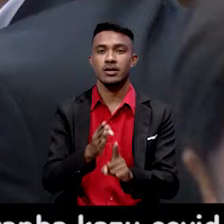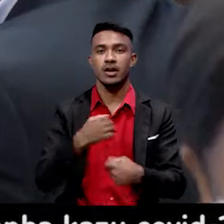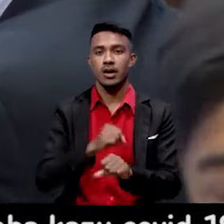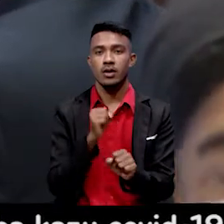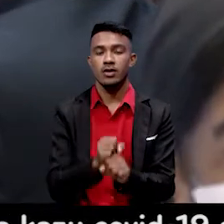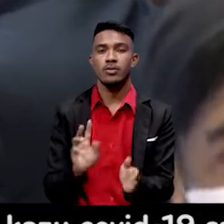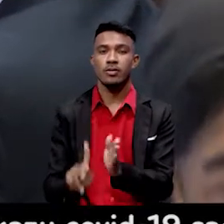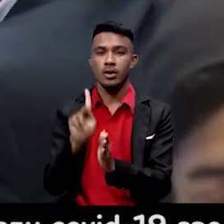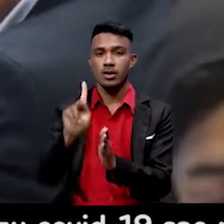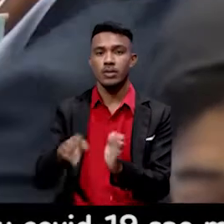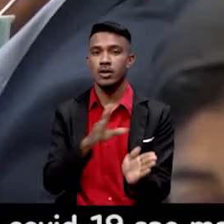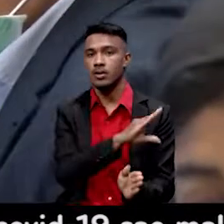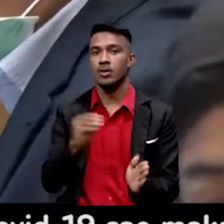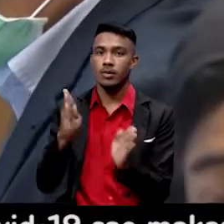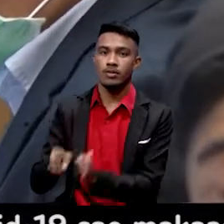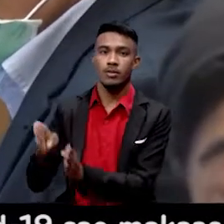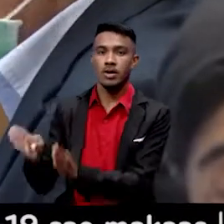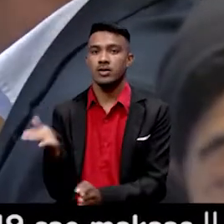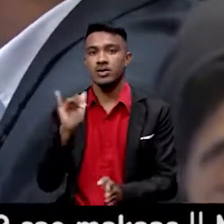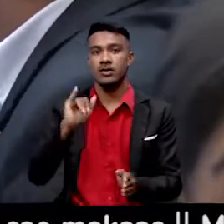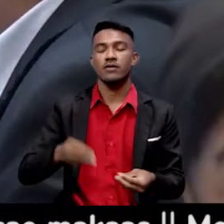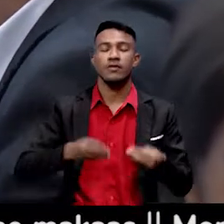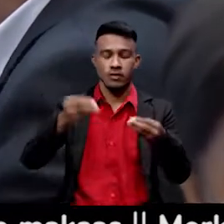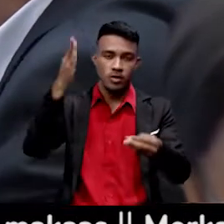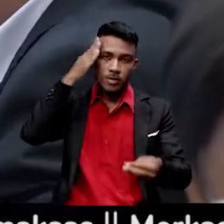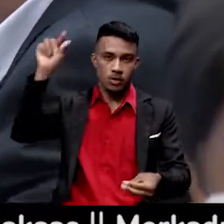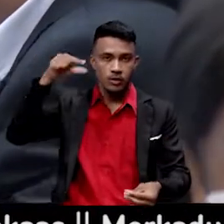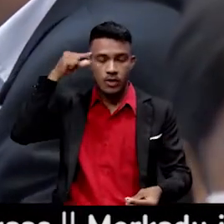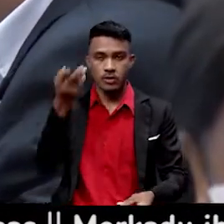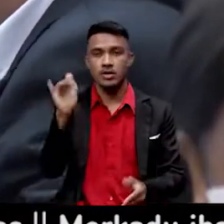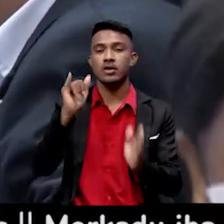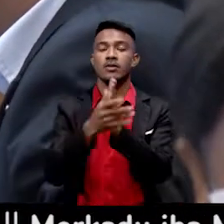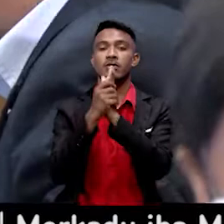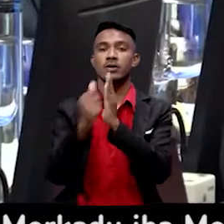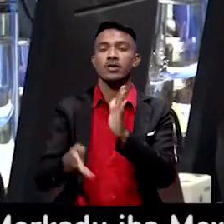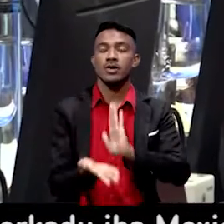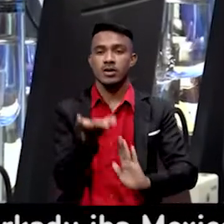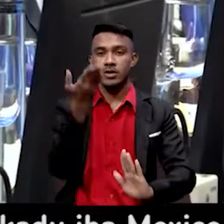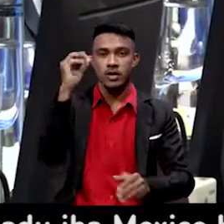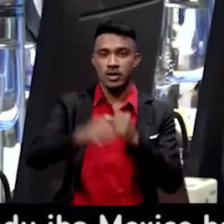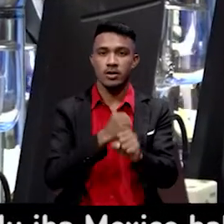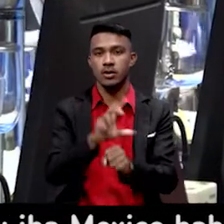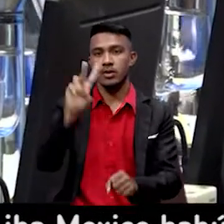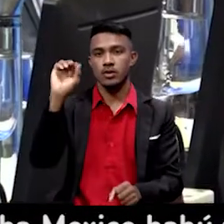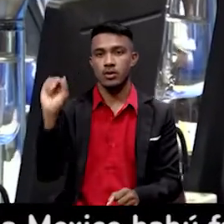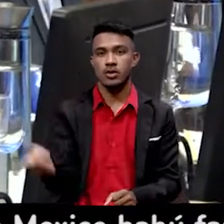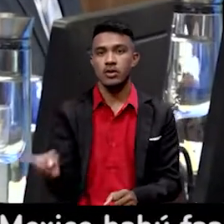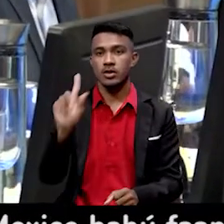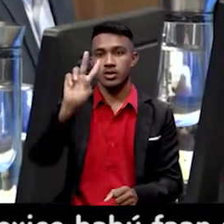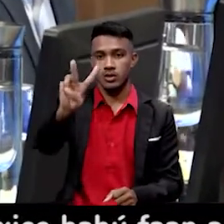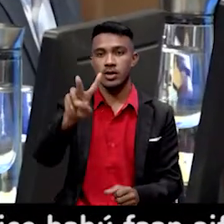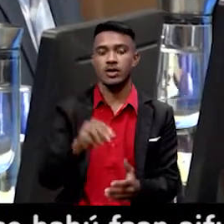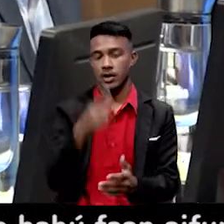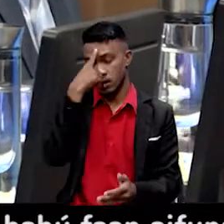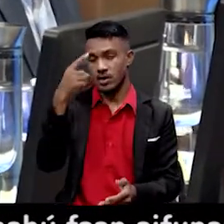programa. Também é fiscalizador Sira Suzeri ato governante Sira Hassai capacidade de execução e atinem Rio Rua, Rua Nulo Recen Rua,